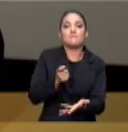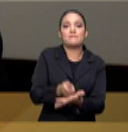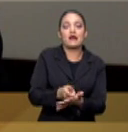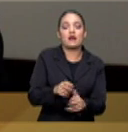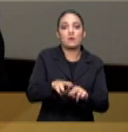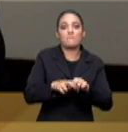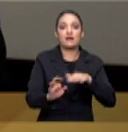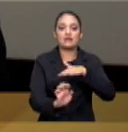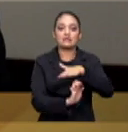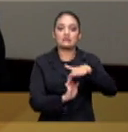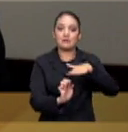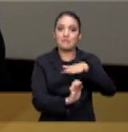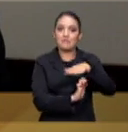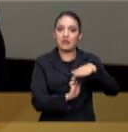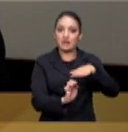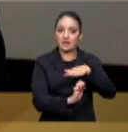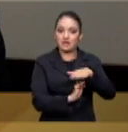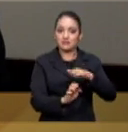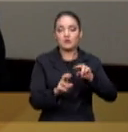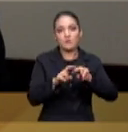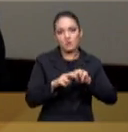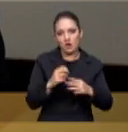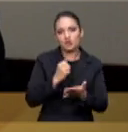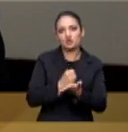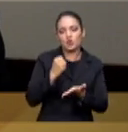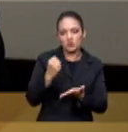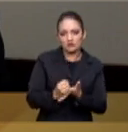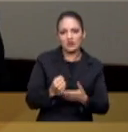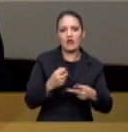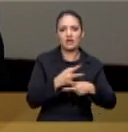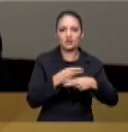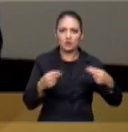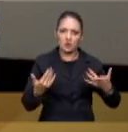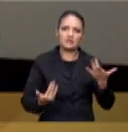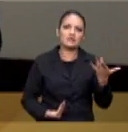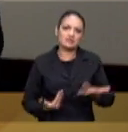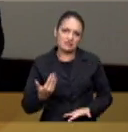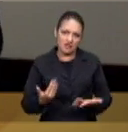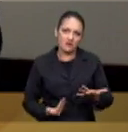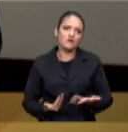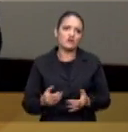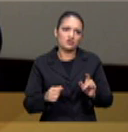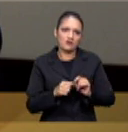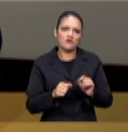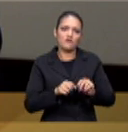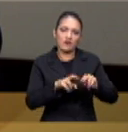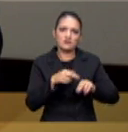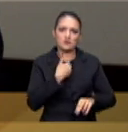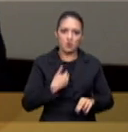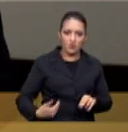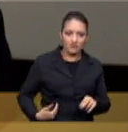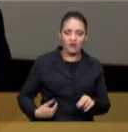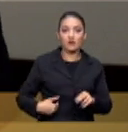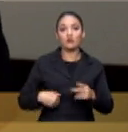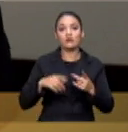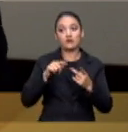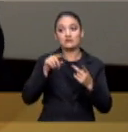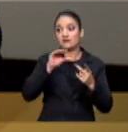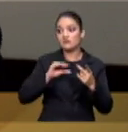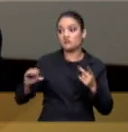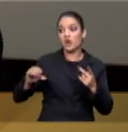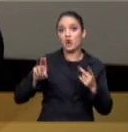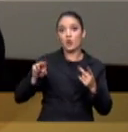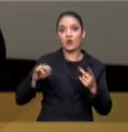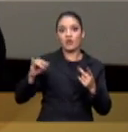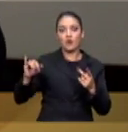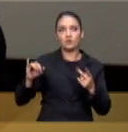pessoas jurídicas decorrentes de contratos e fornecimentos de bens ou serviços, pertencer à União. Aqui ocorreu a